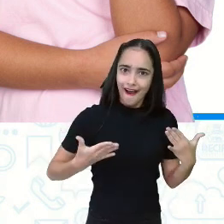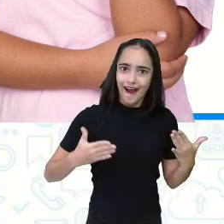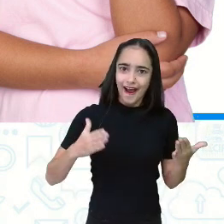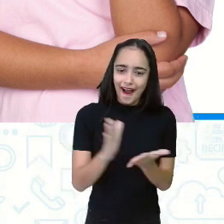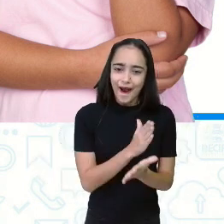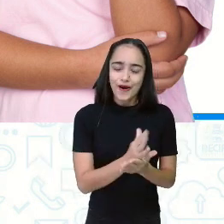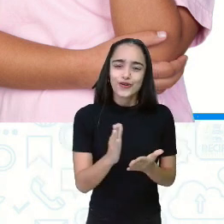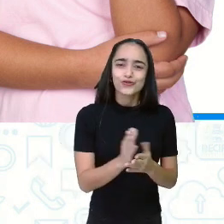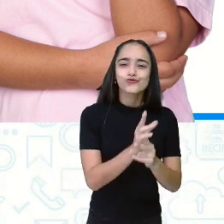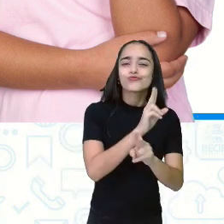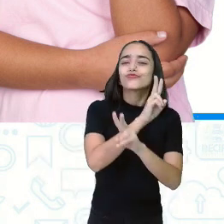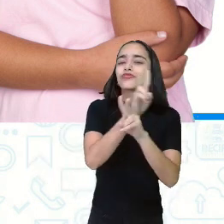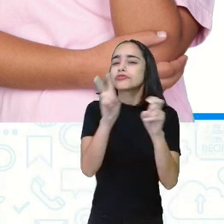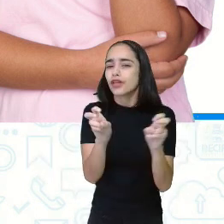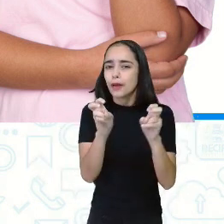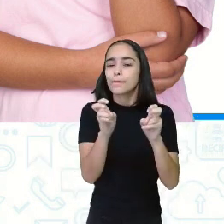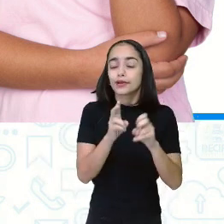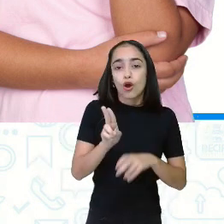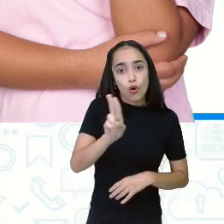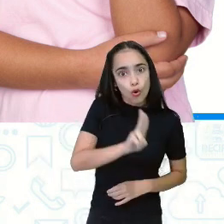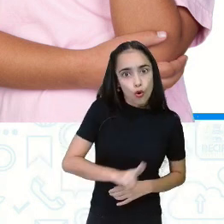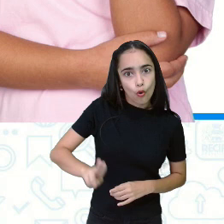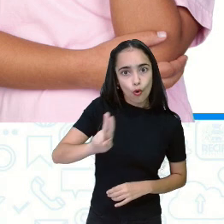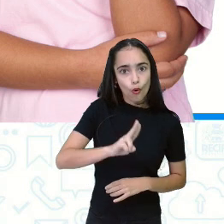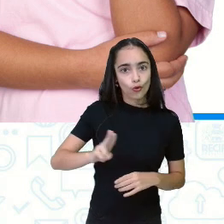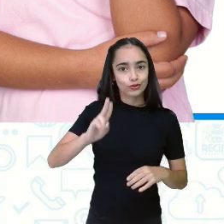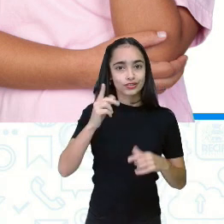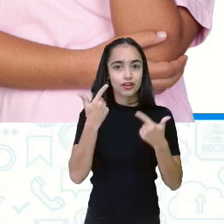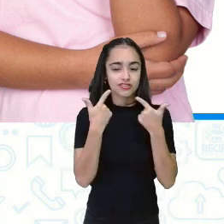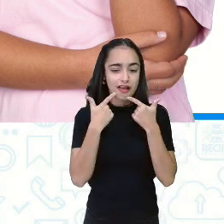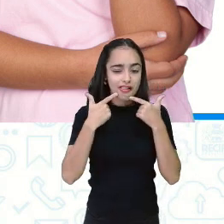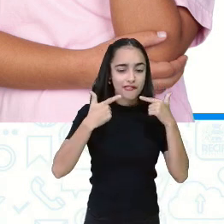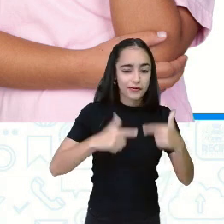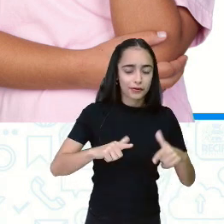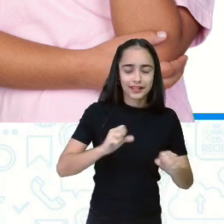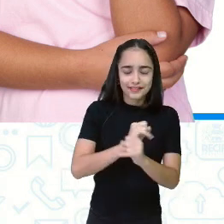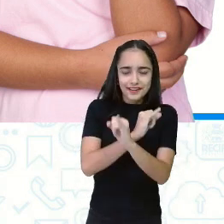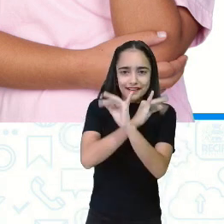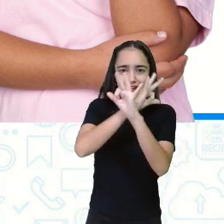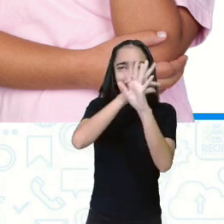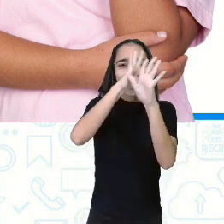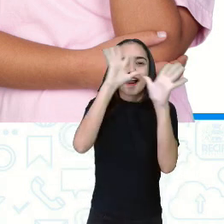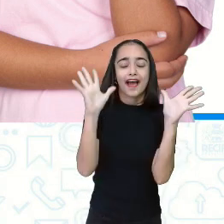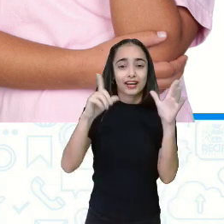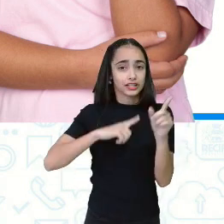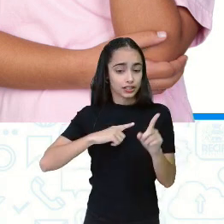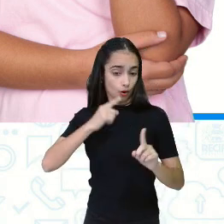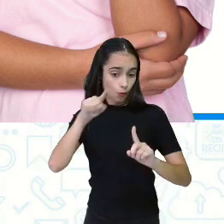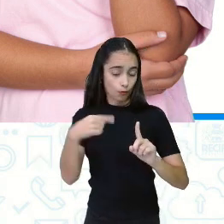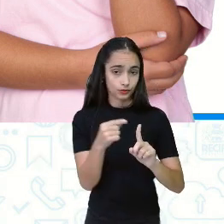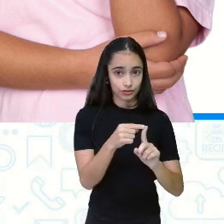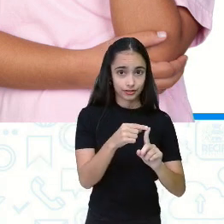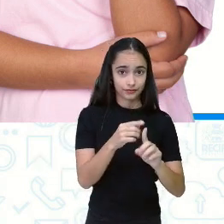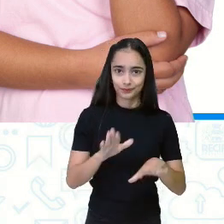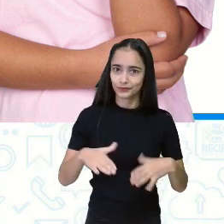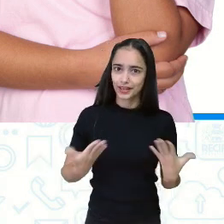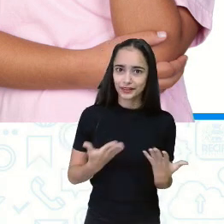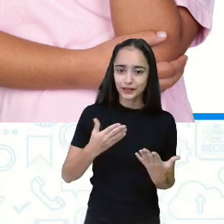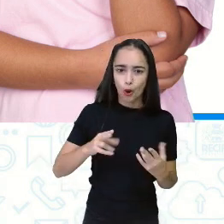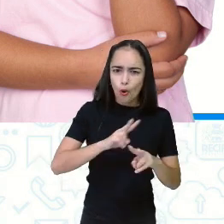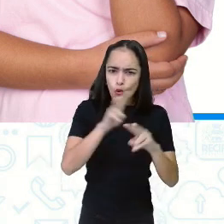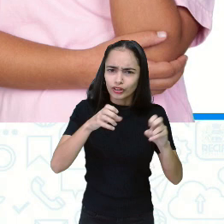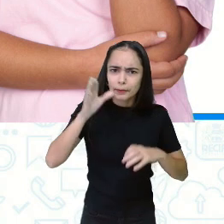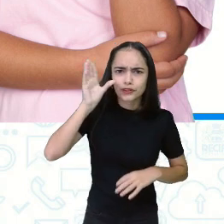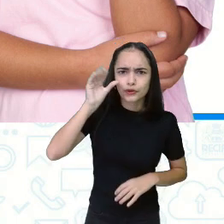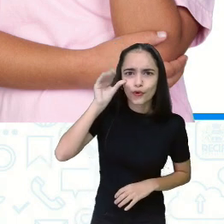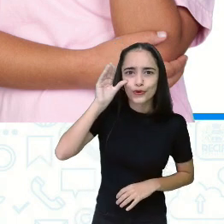determinado assunto, utilizando linguagem clara e objetiva. Ou seja, gente, esse assunto de curiosidade,